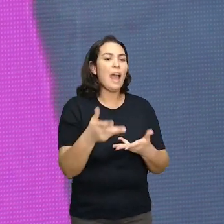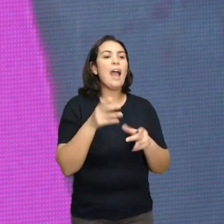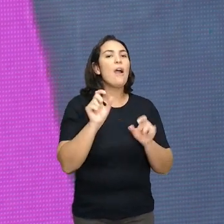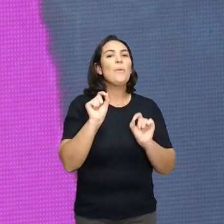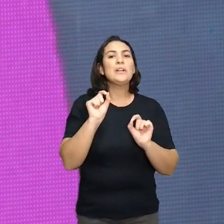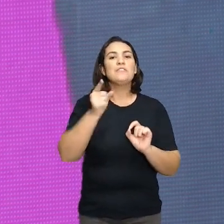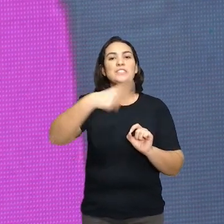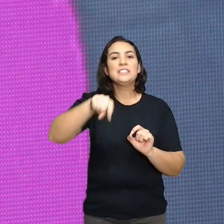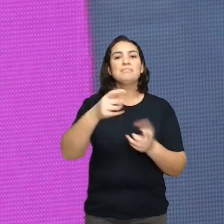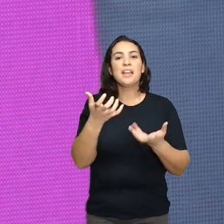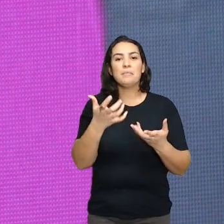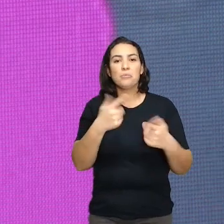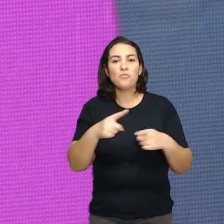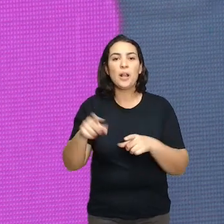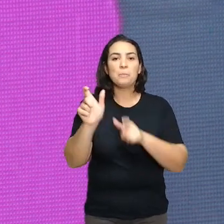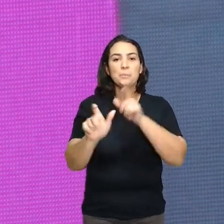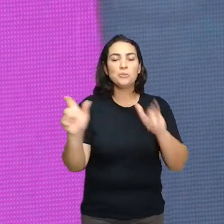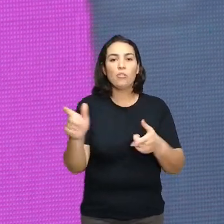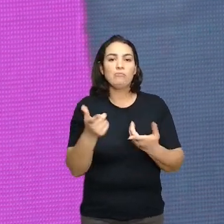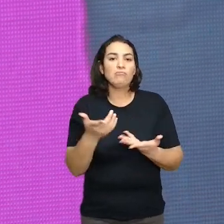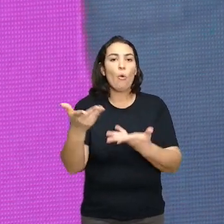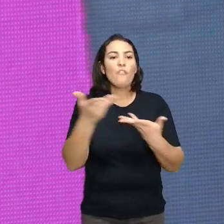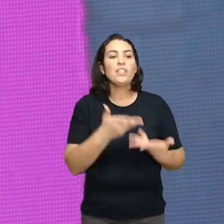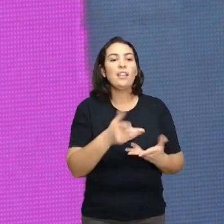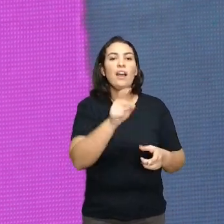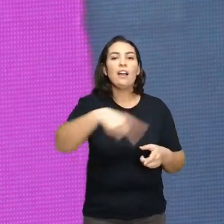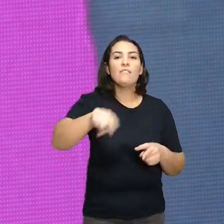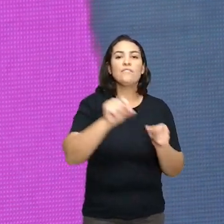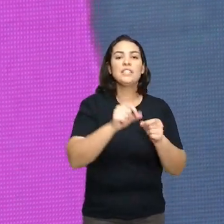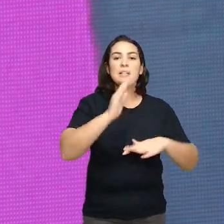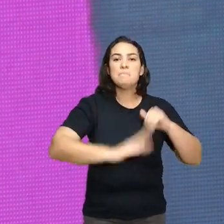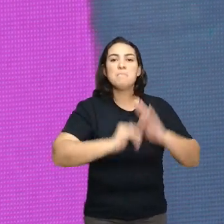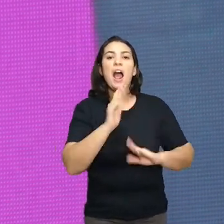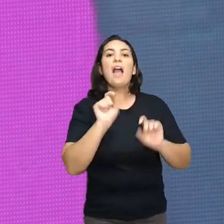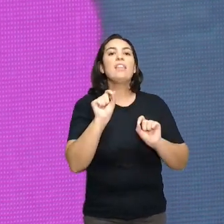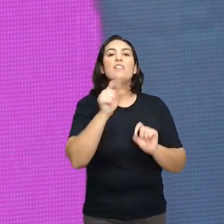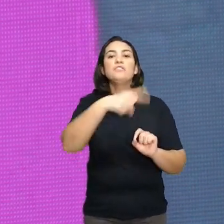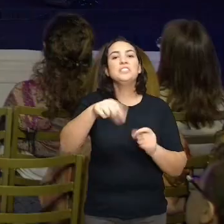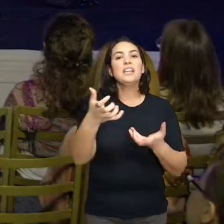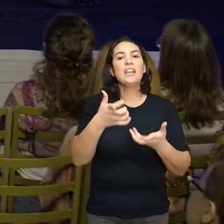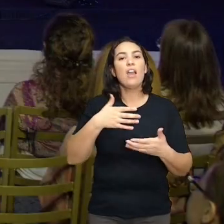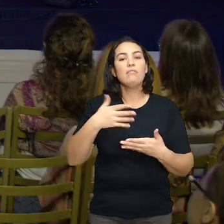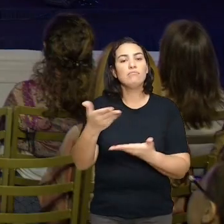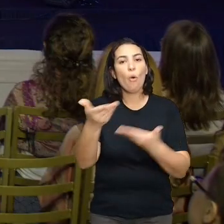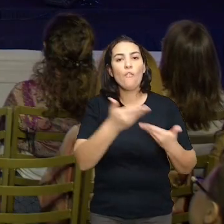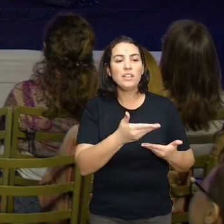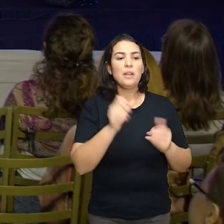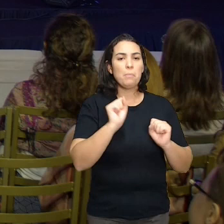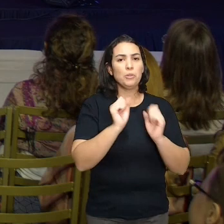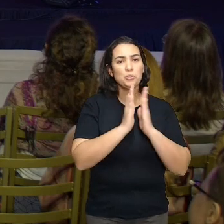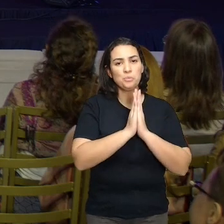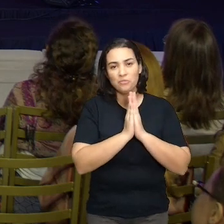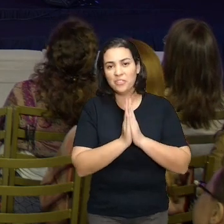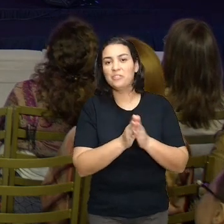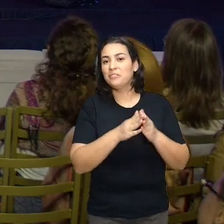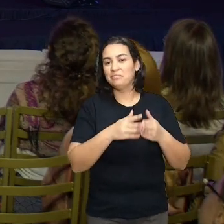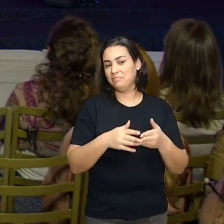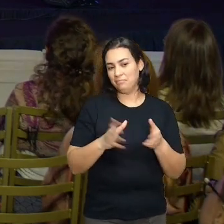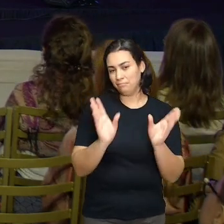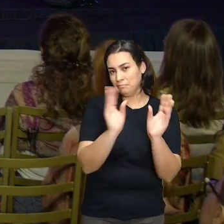ouvindo a fazer algo prático hoje, né, o que vocês gostariam de convidar. Então, Loris, por favor, pode se despedir do público, fica à vontade. Muito